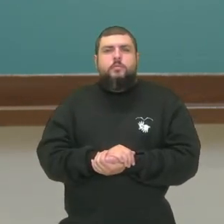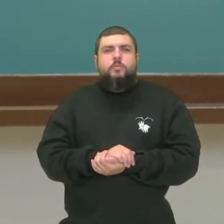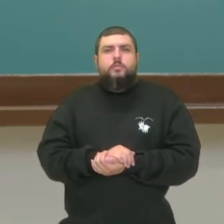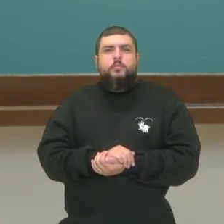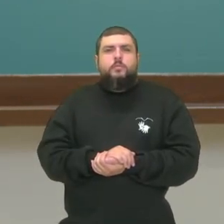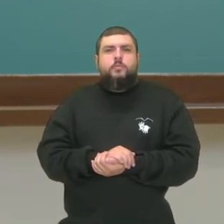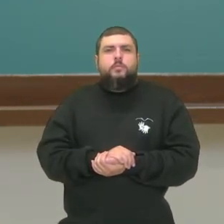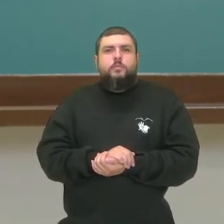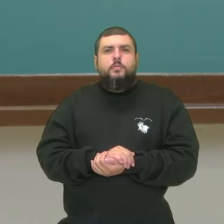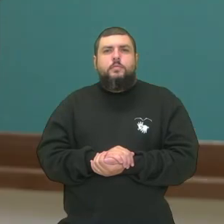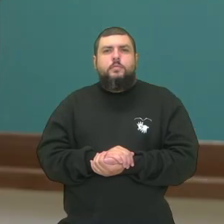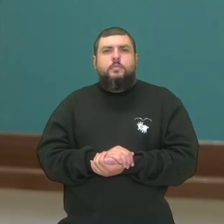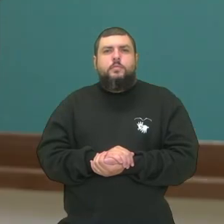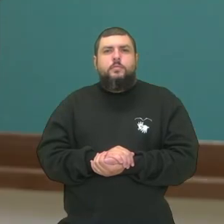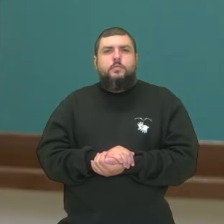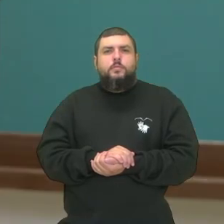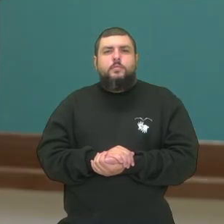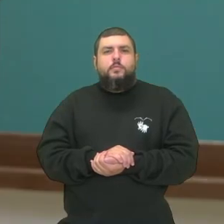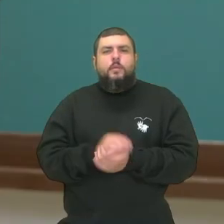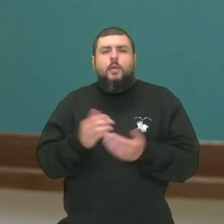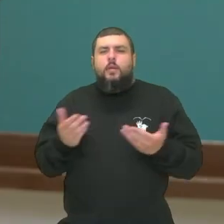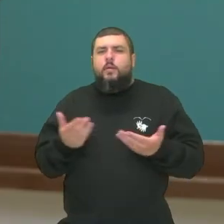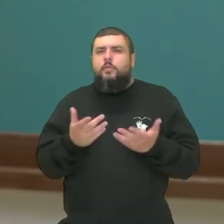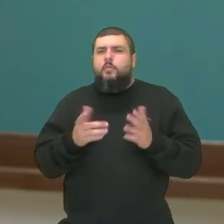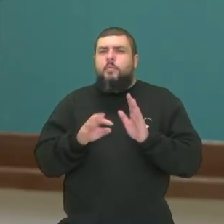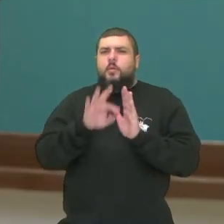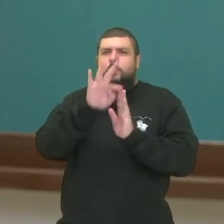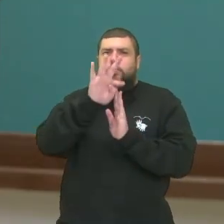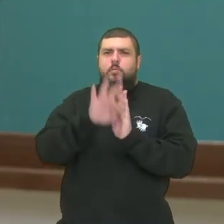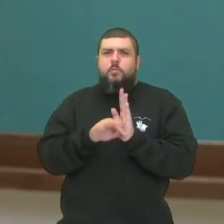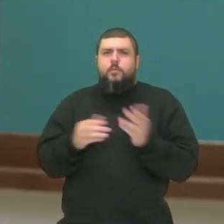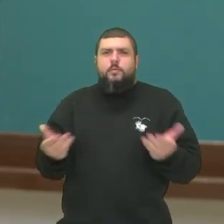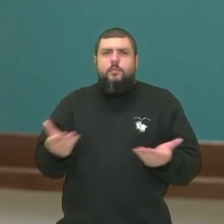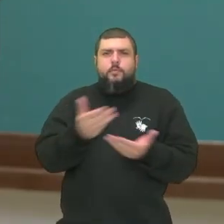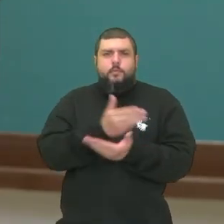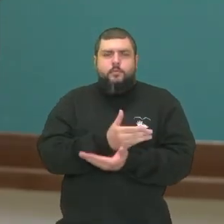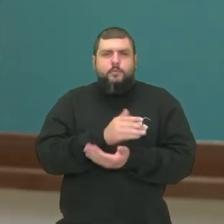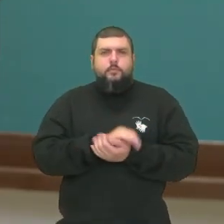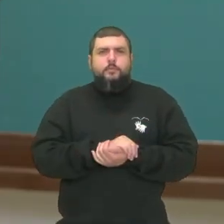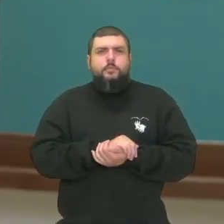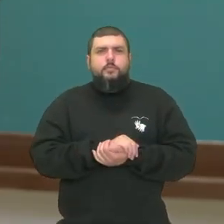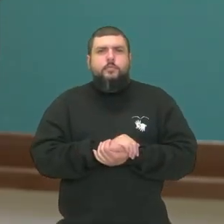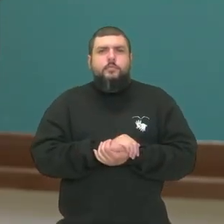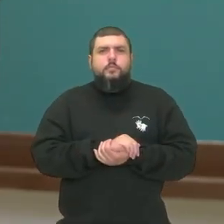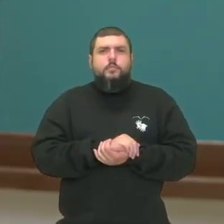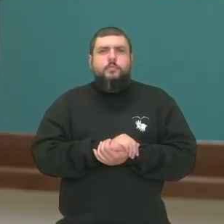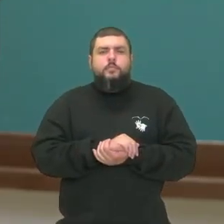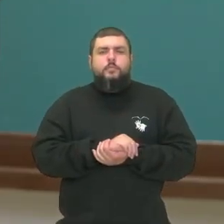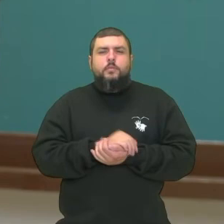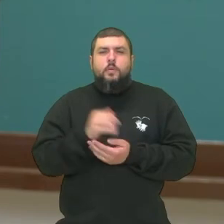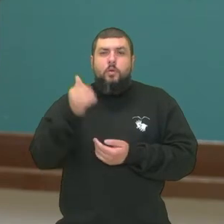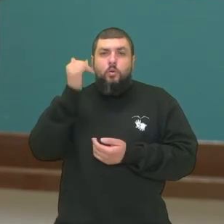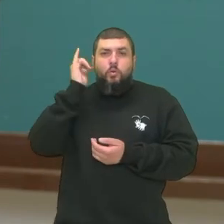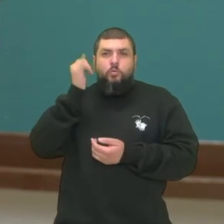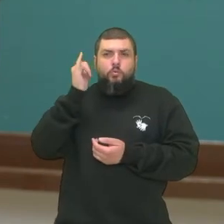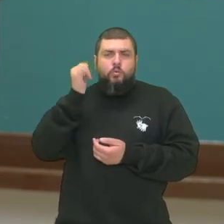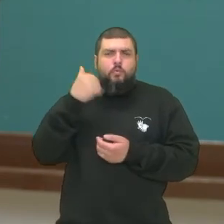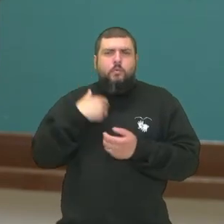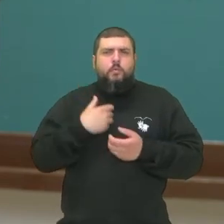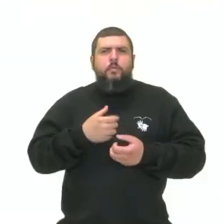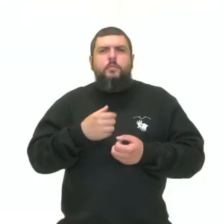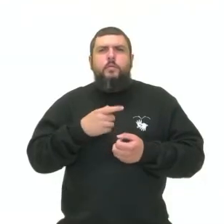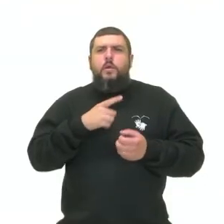Seguimos agora falando de intertextualidade. Então, o conto traz trechos que são muito semelhantes ao